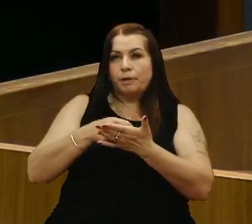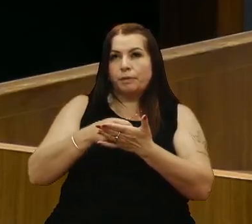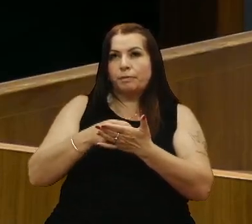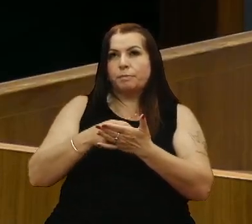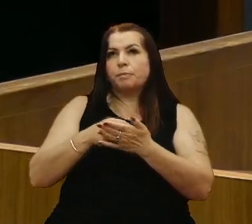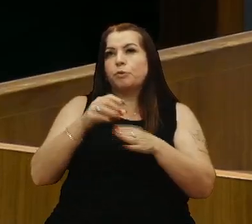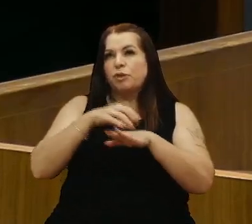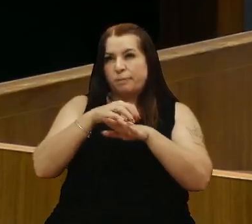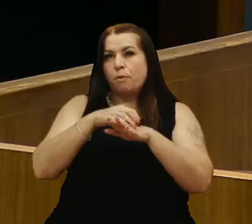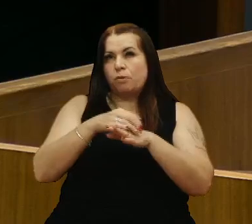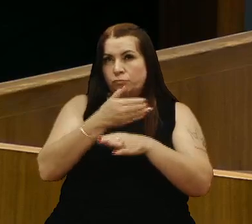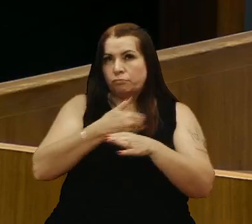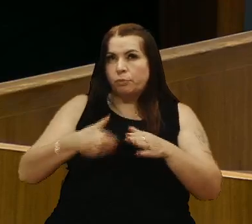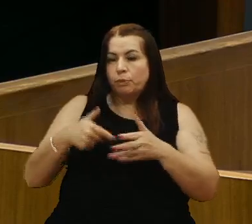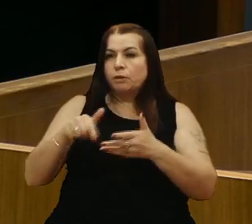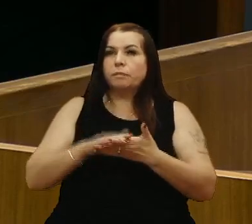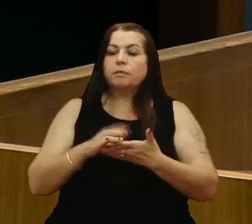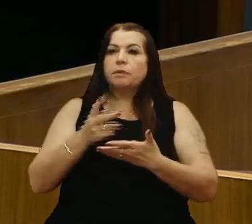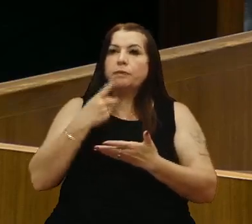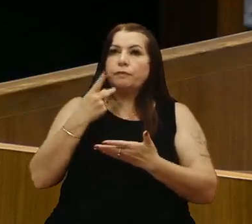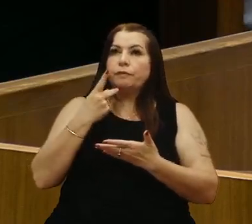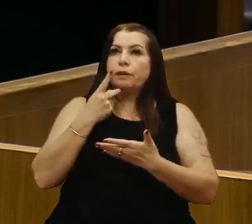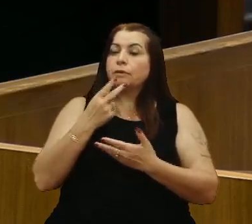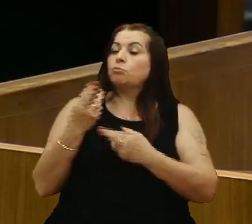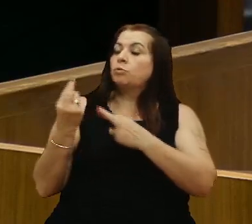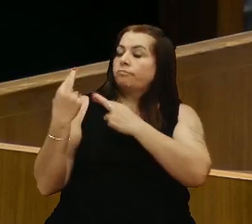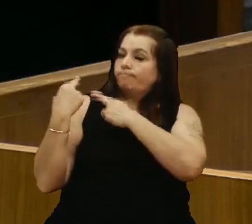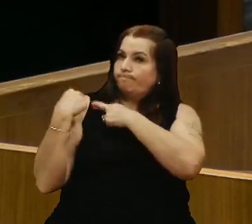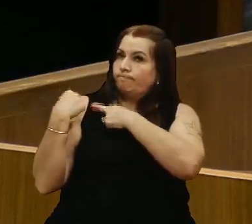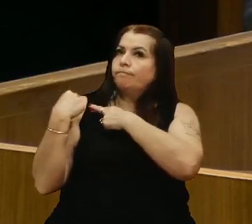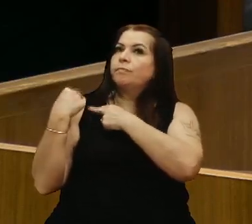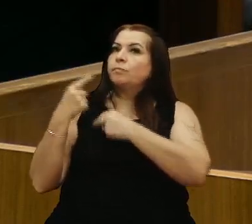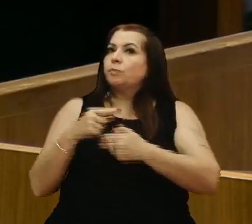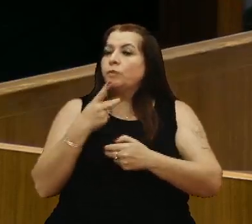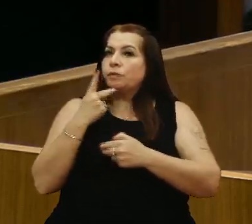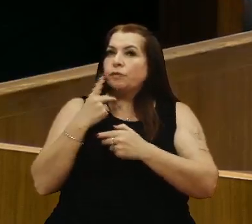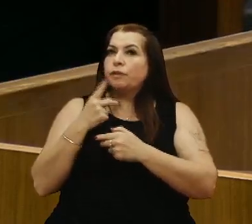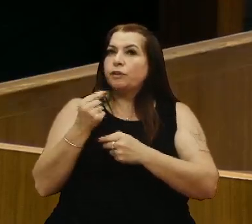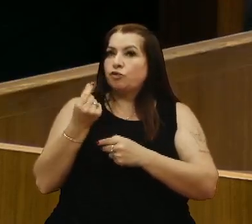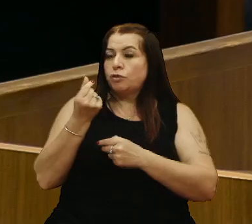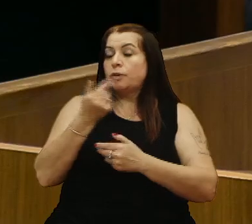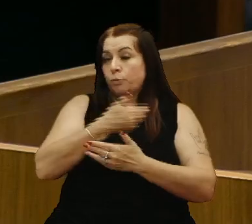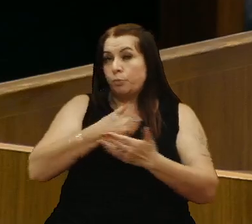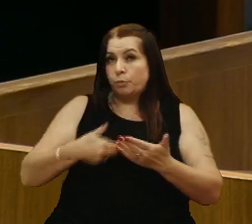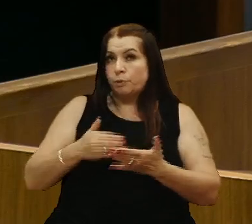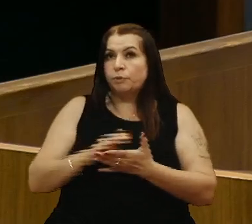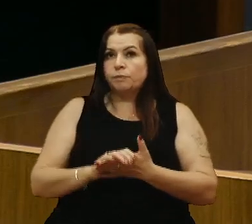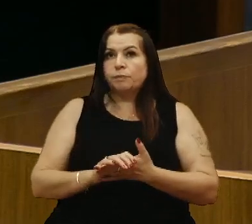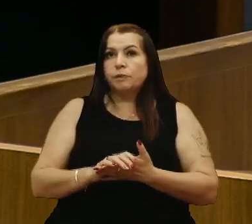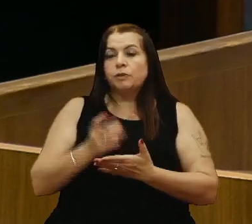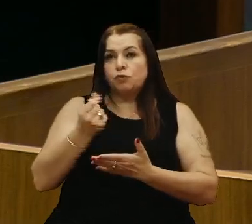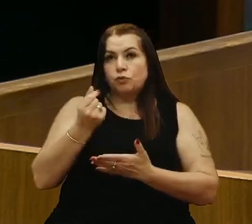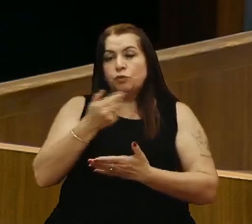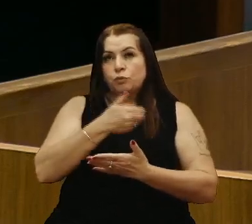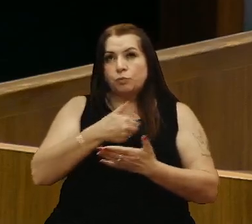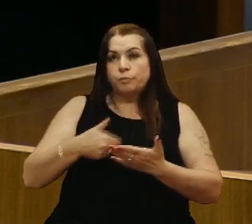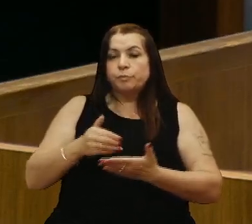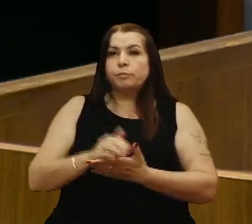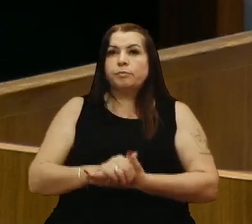transporte coletivo. E eu faço isso com muita responsabilidade, porque a gente fala de dinheiro público. E dinheiro